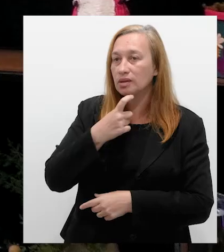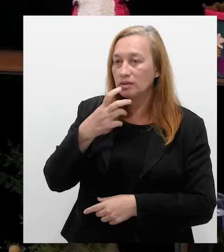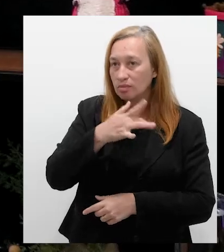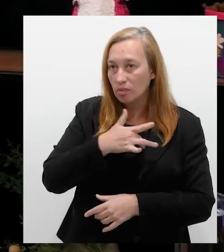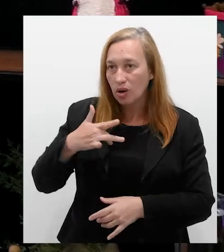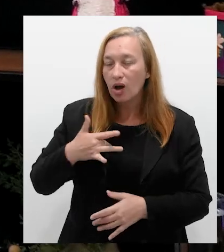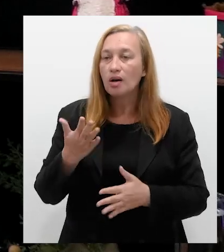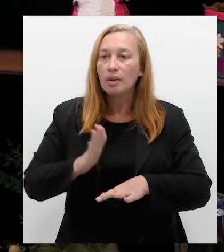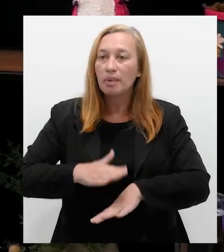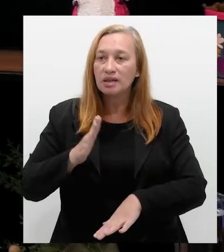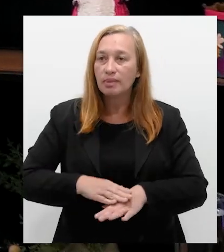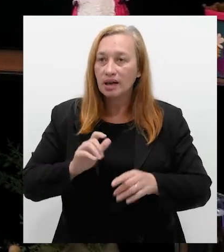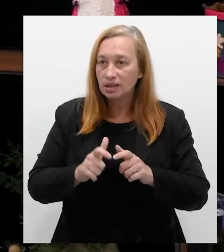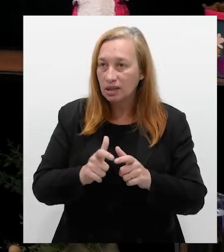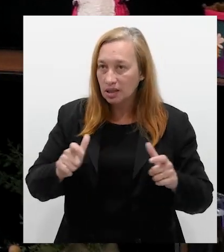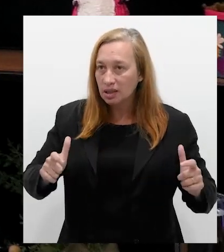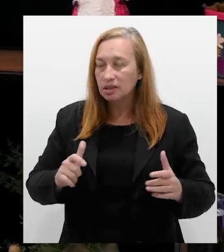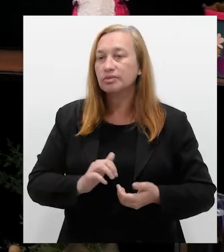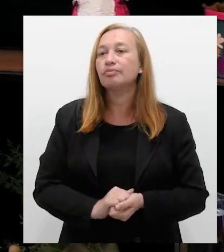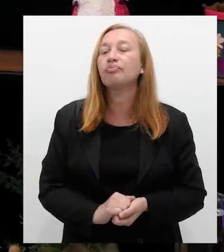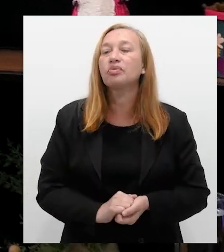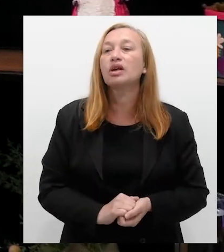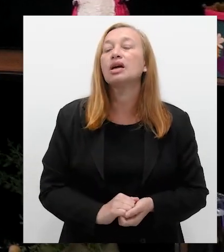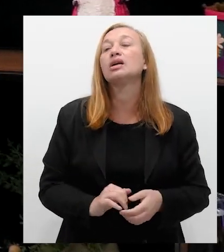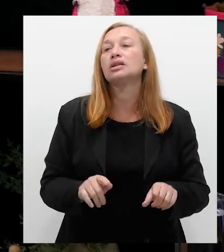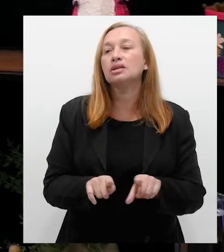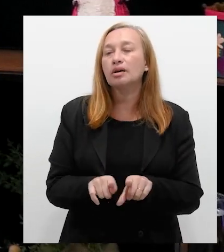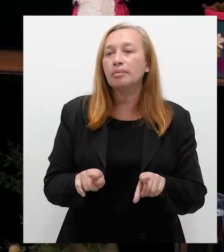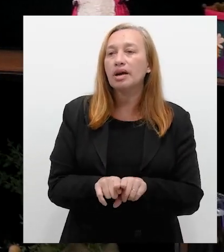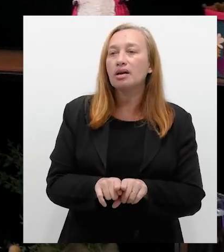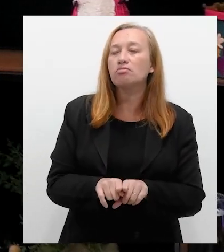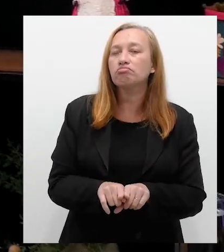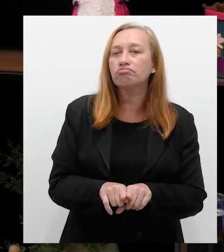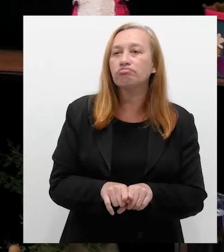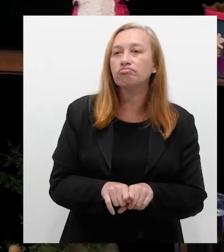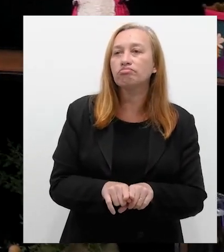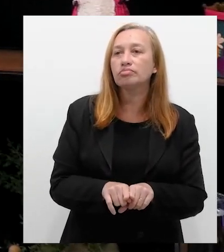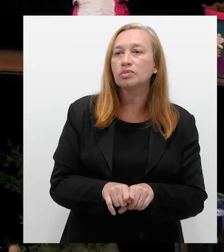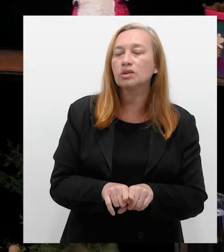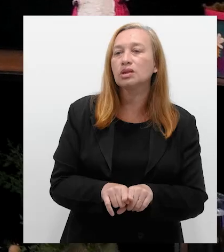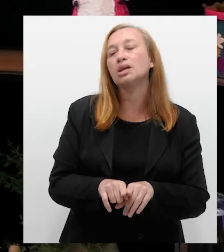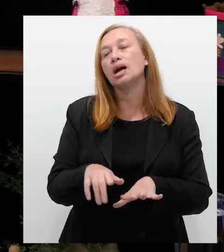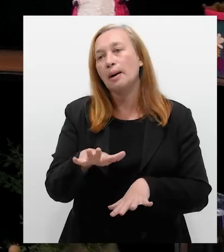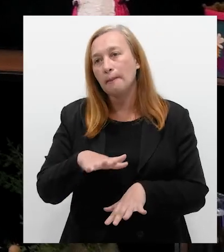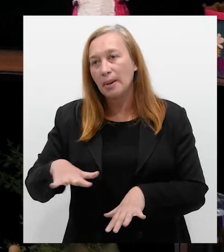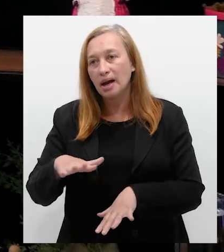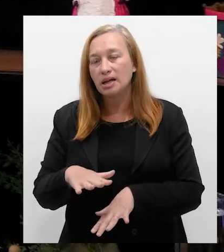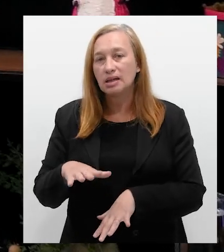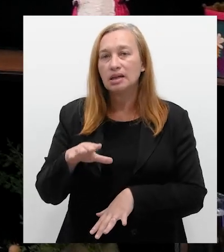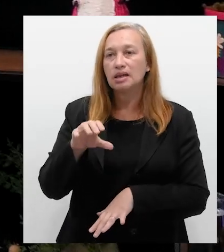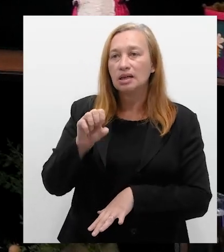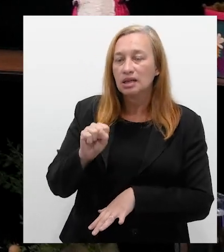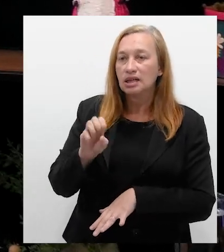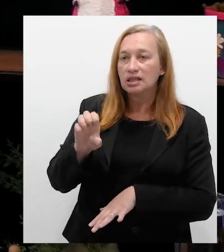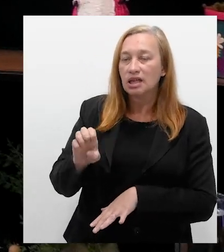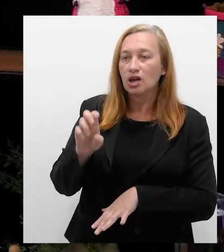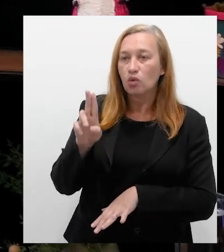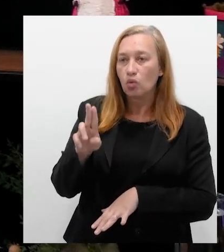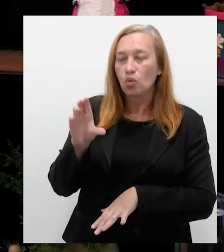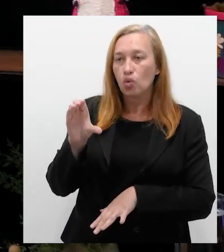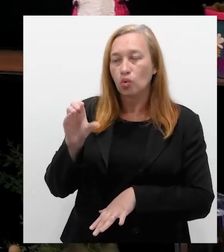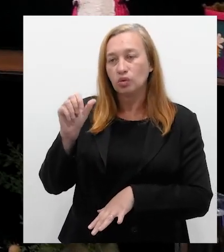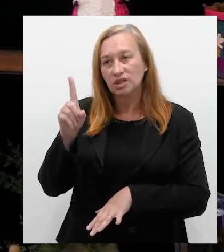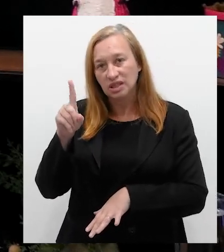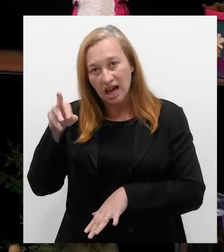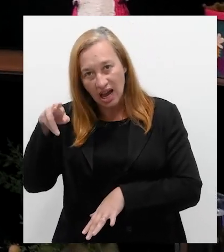vez mais está abrangendo a população, né? E aí a gente também tem a parte secundária, a parte terciária, que já é uma